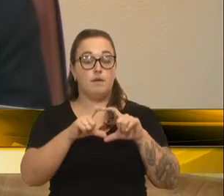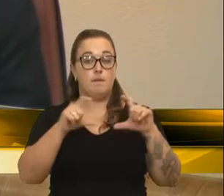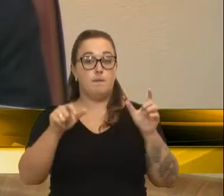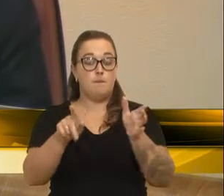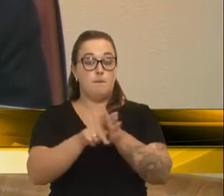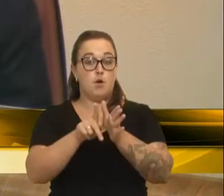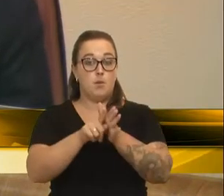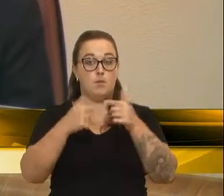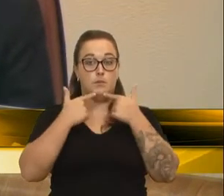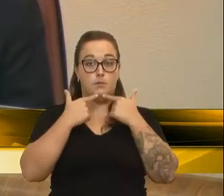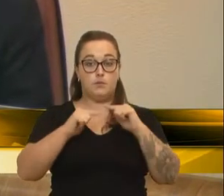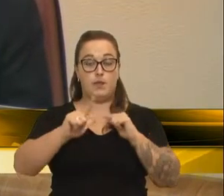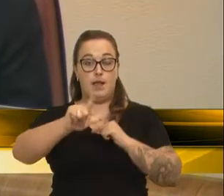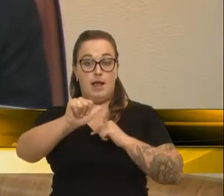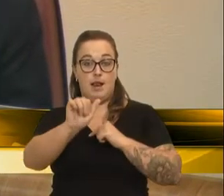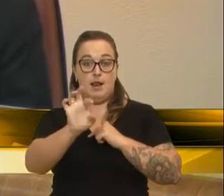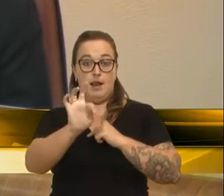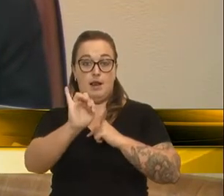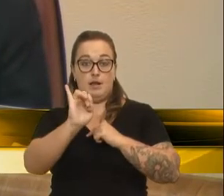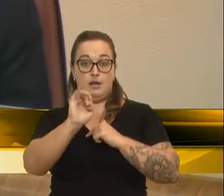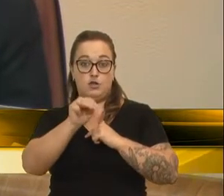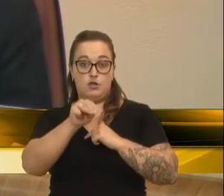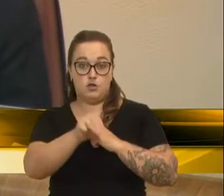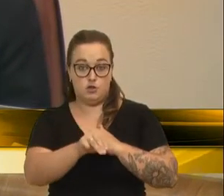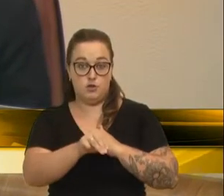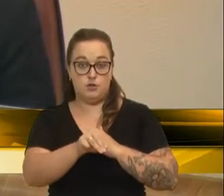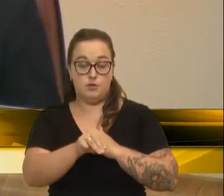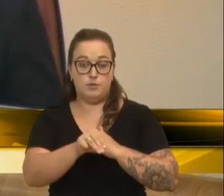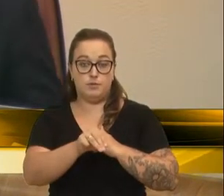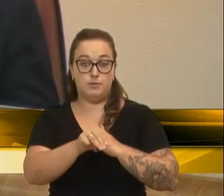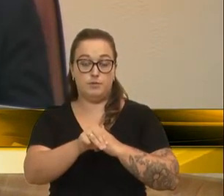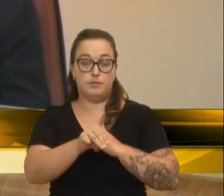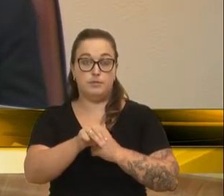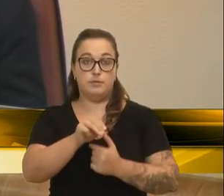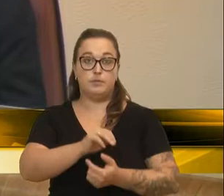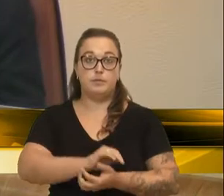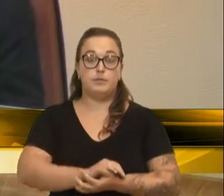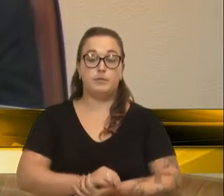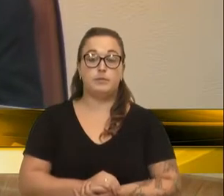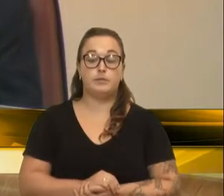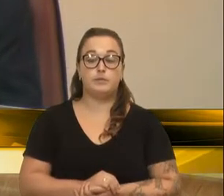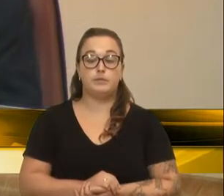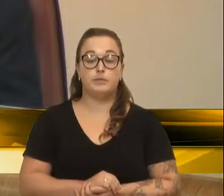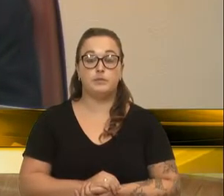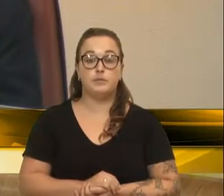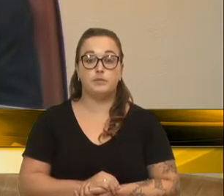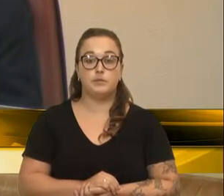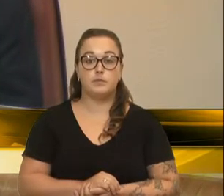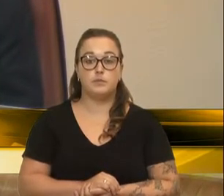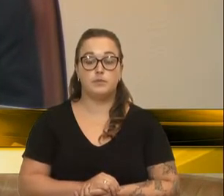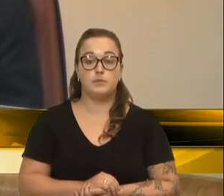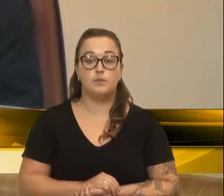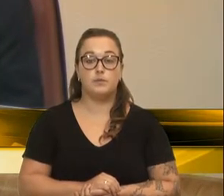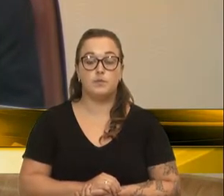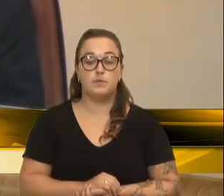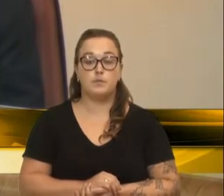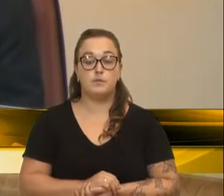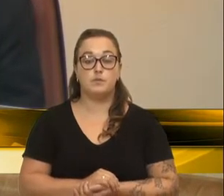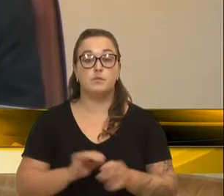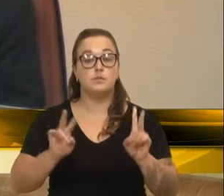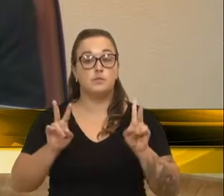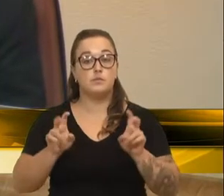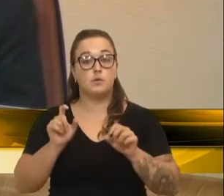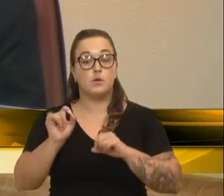nepote che i barbari e cote, fecha aspas. Abre